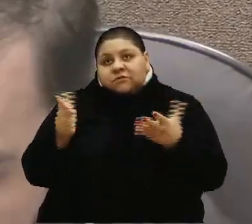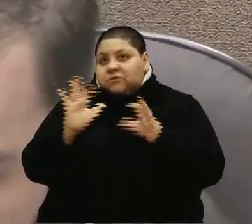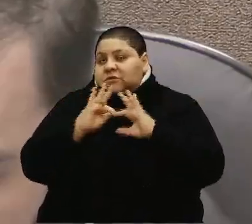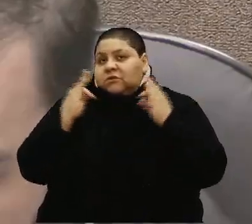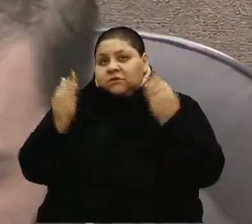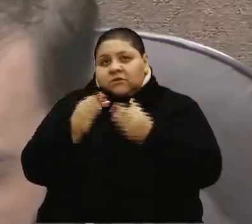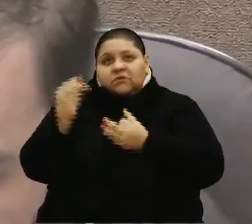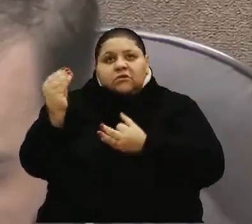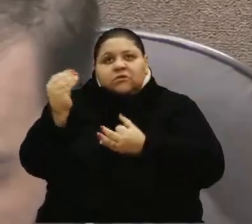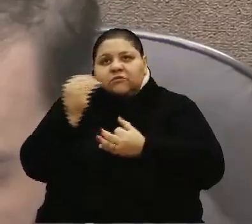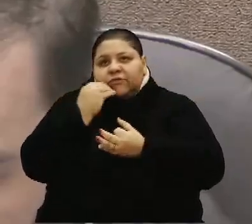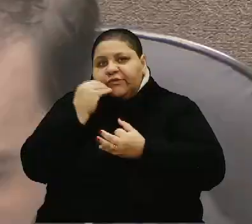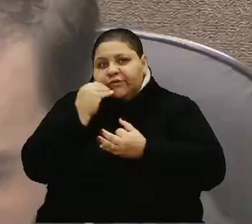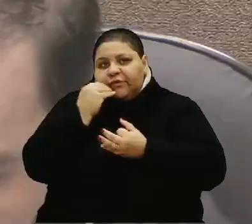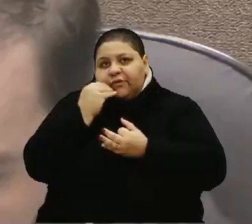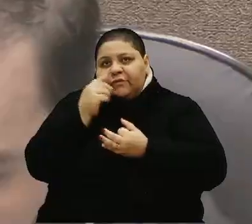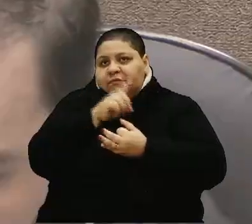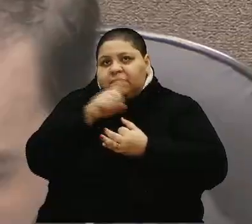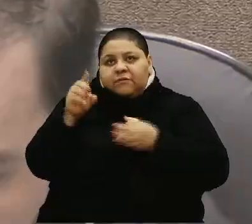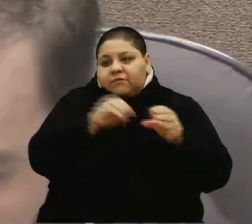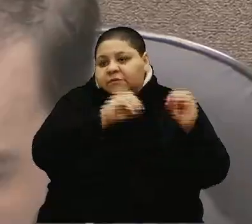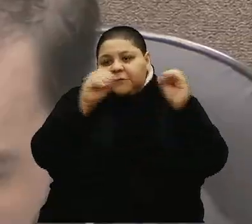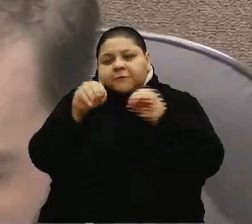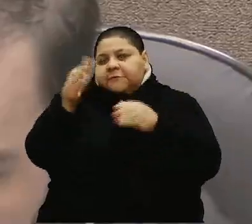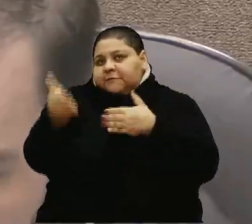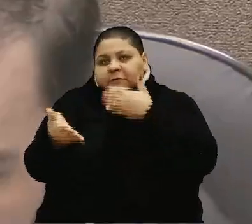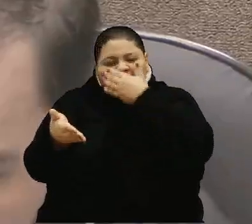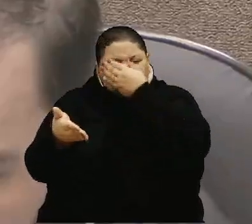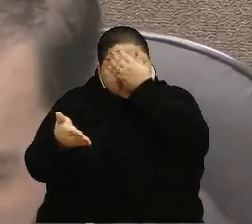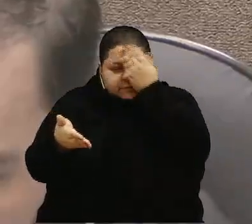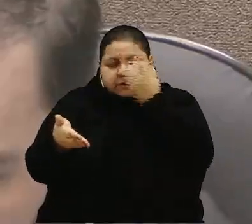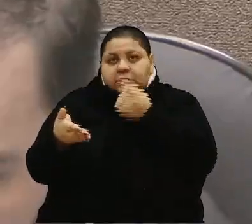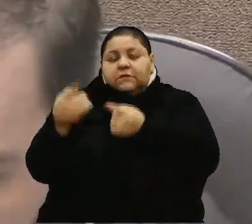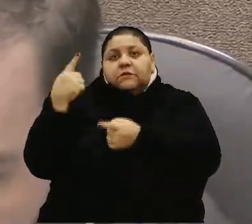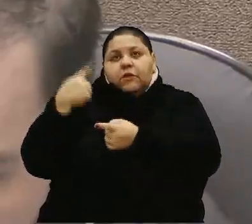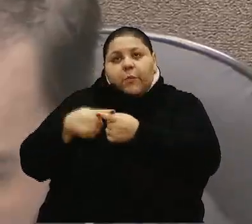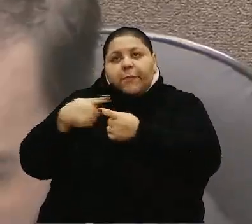famílias, obviamente, elas não se deslocam desses lugares, por isso a